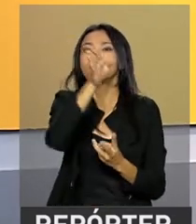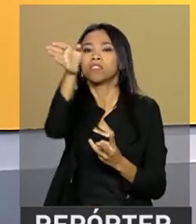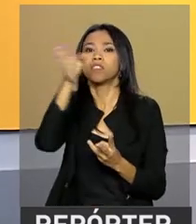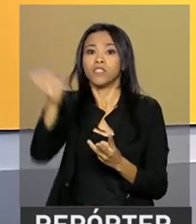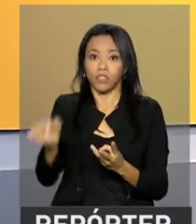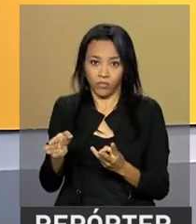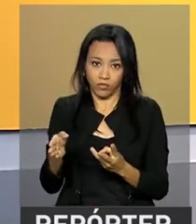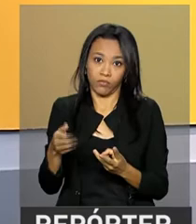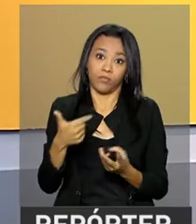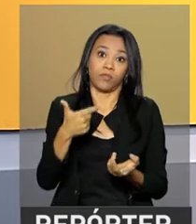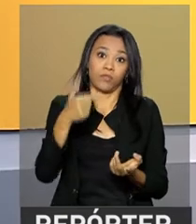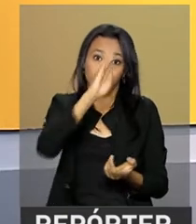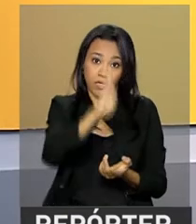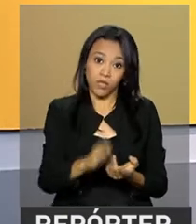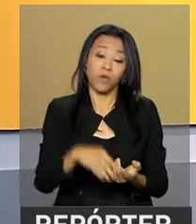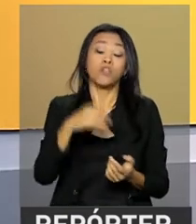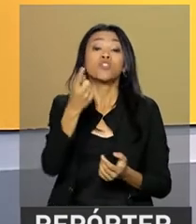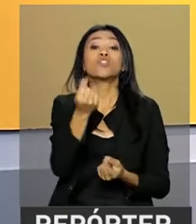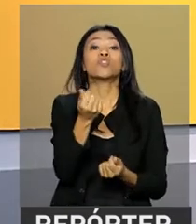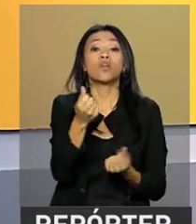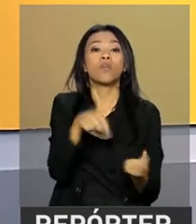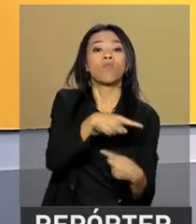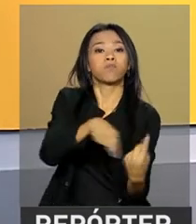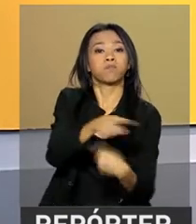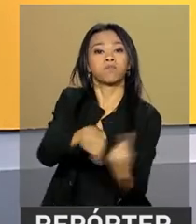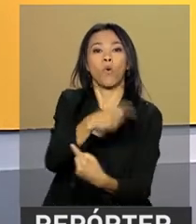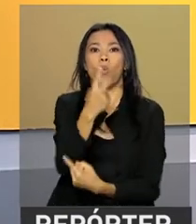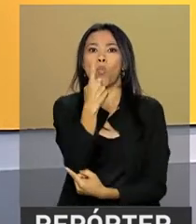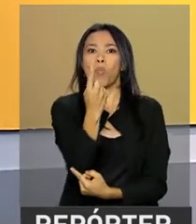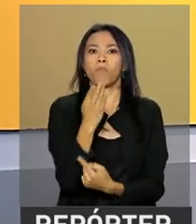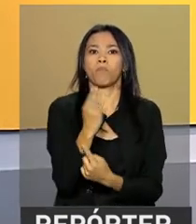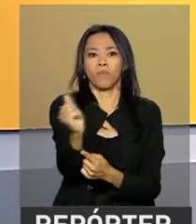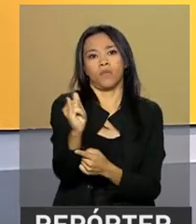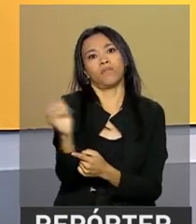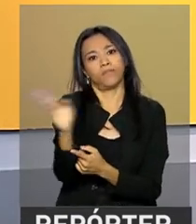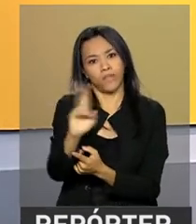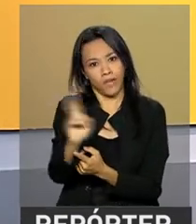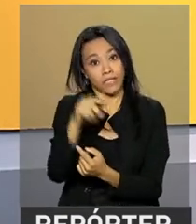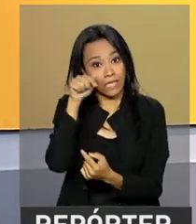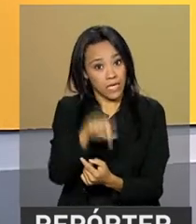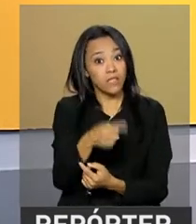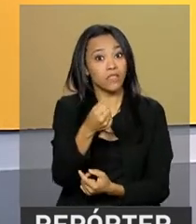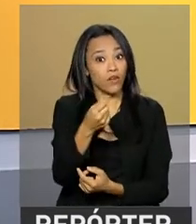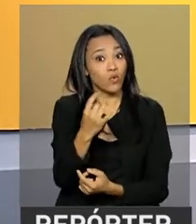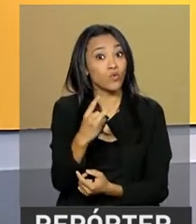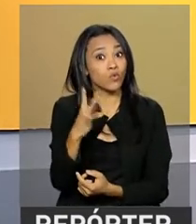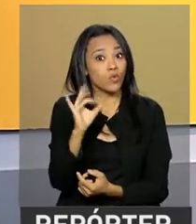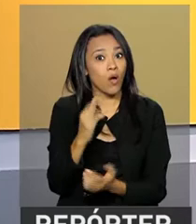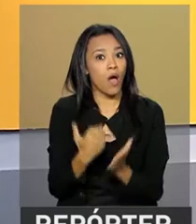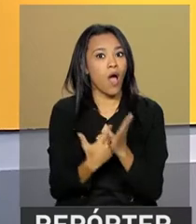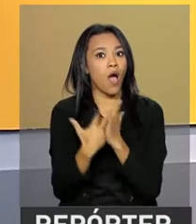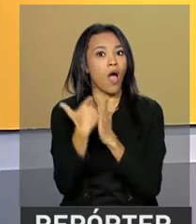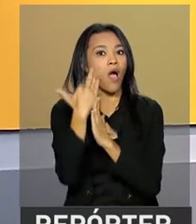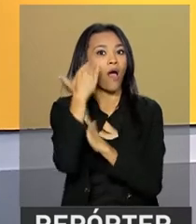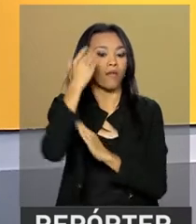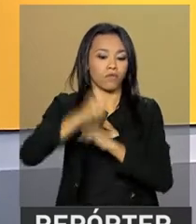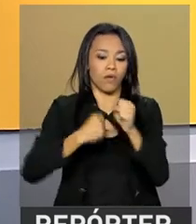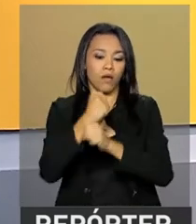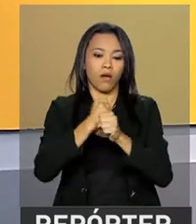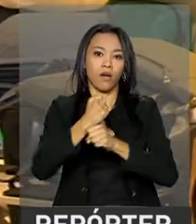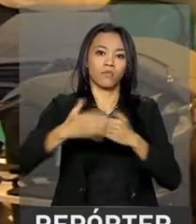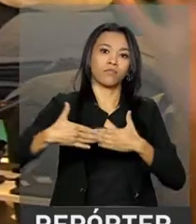movimentaram mais de 1 bilhão de reais ea perspectiva é que esse valor só aumente nos próximos anos